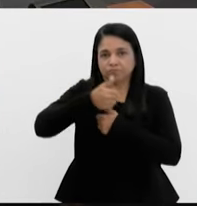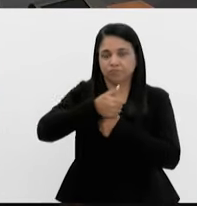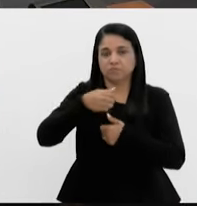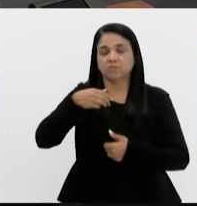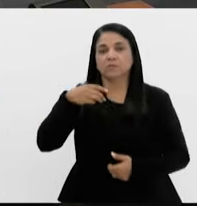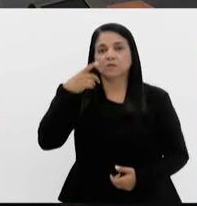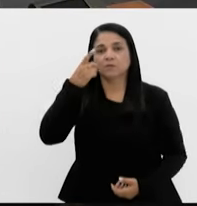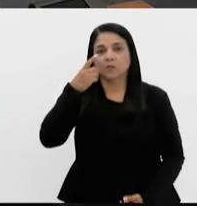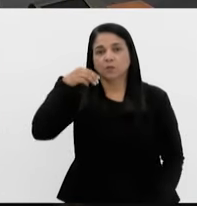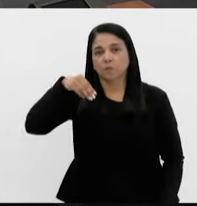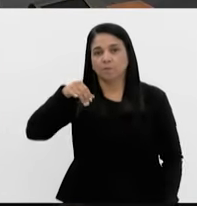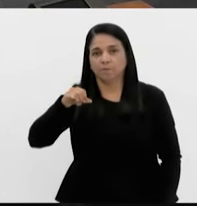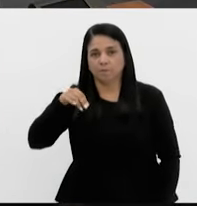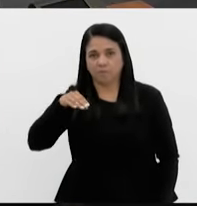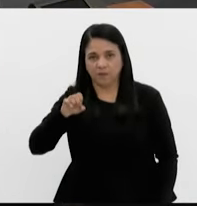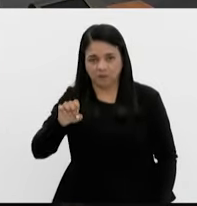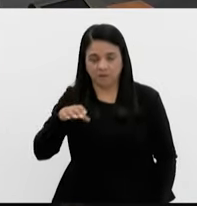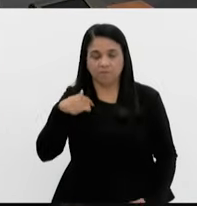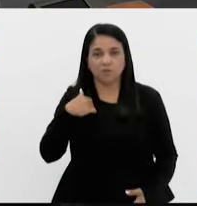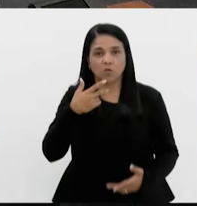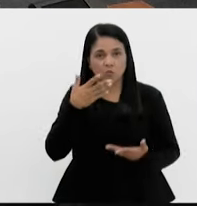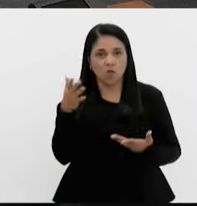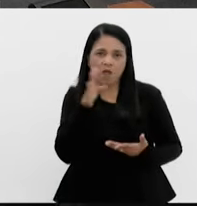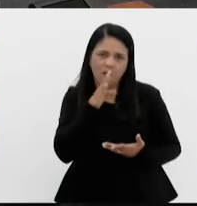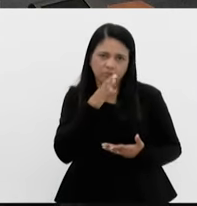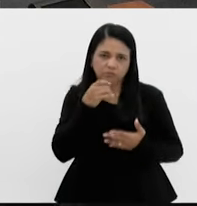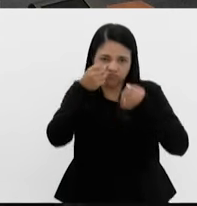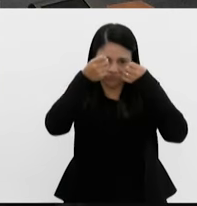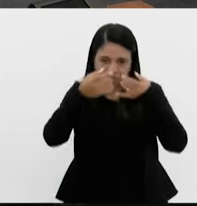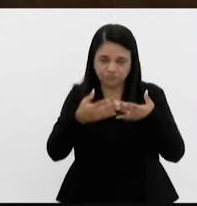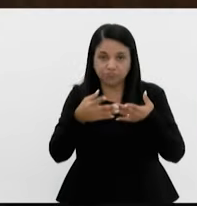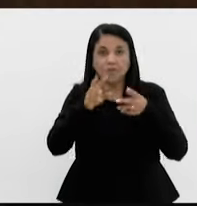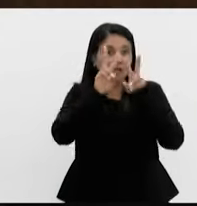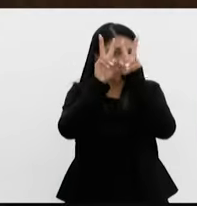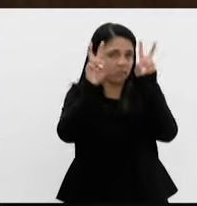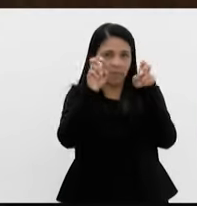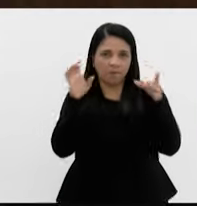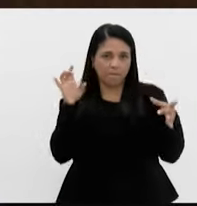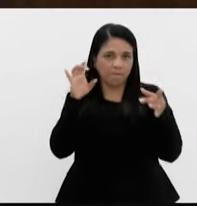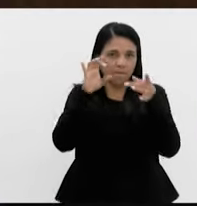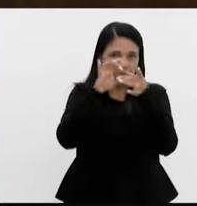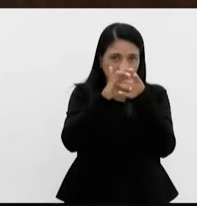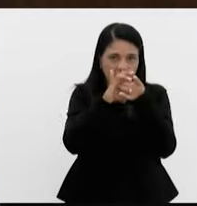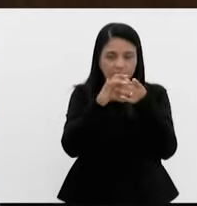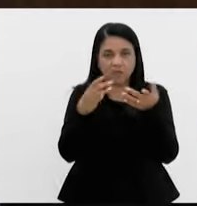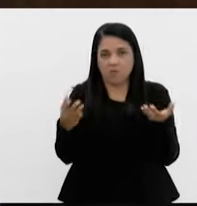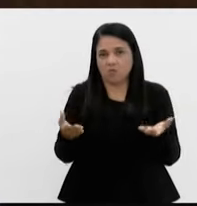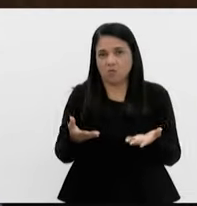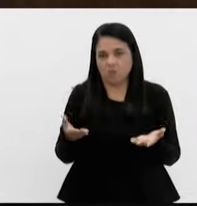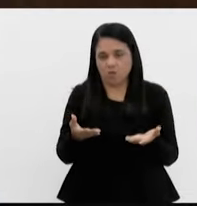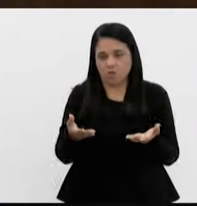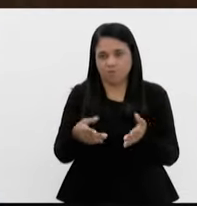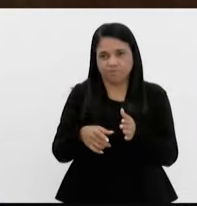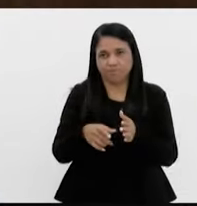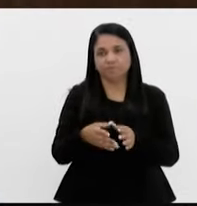eu queria rapidamente me pronunciar sobre esse tema que foi levantado agora